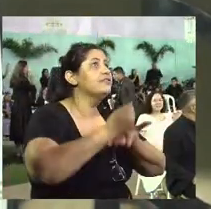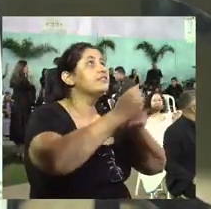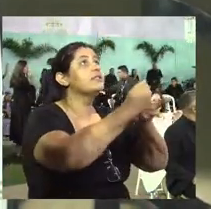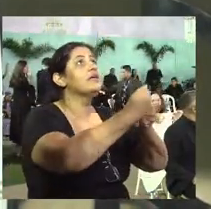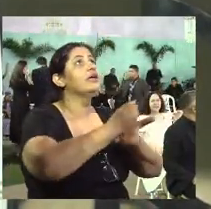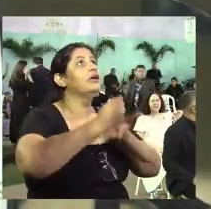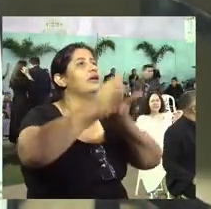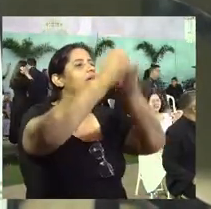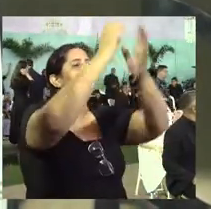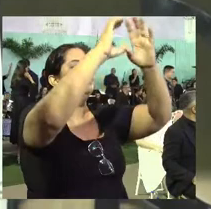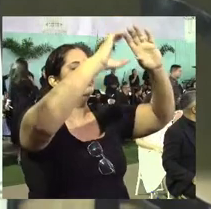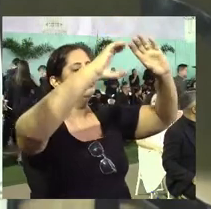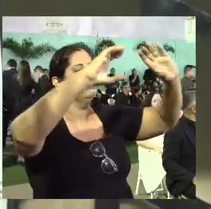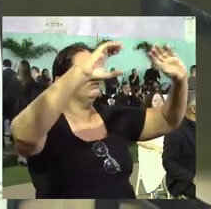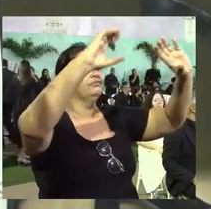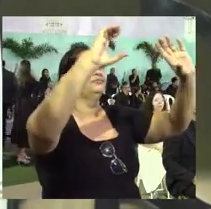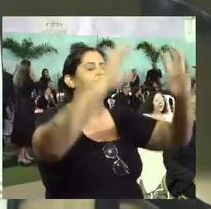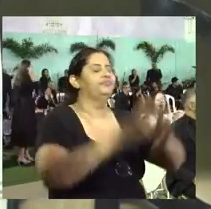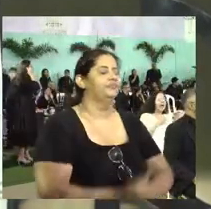paixão